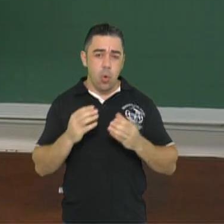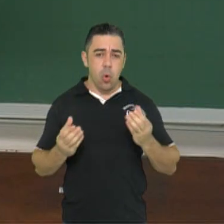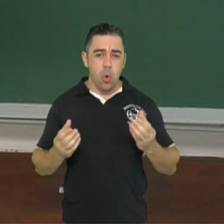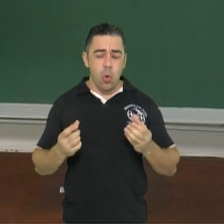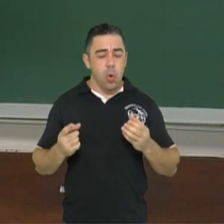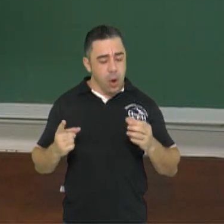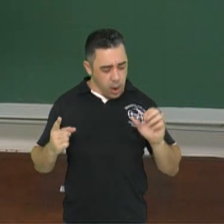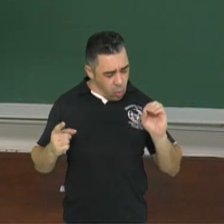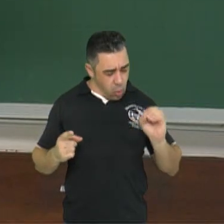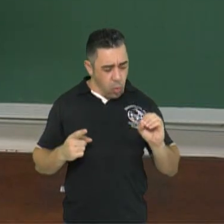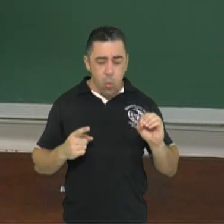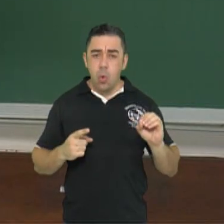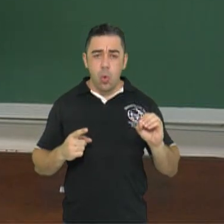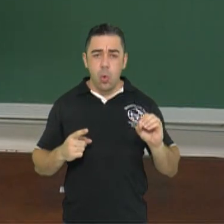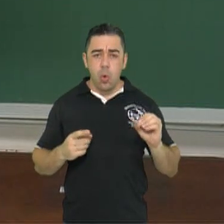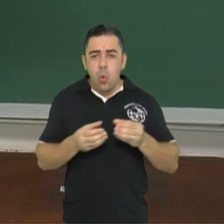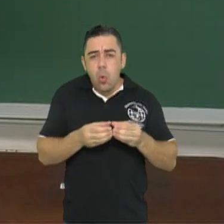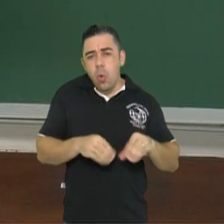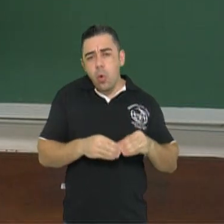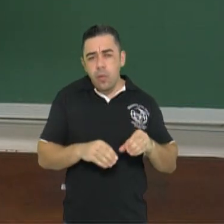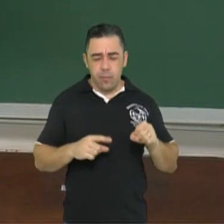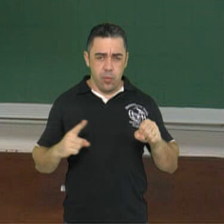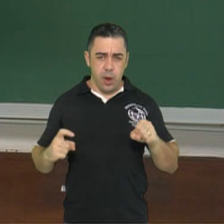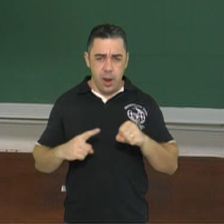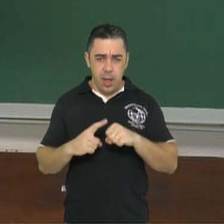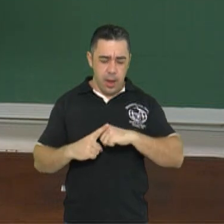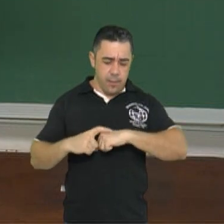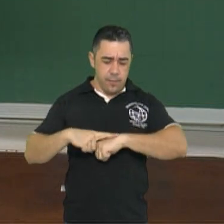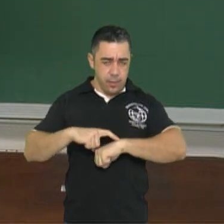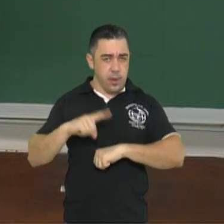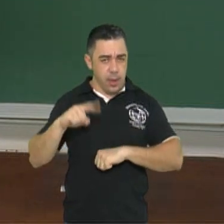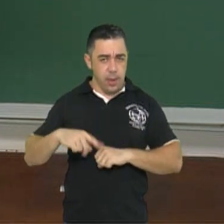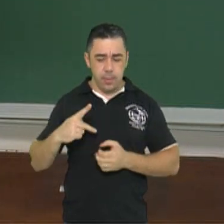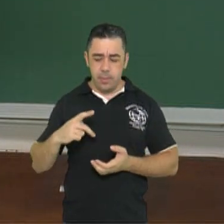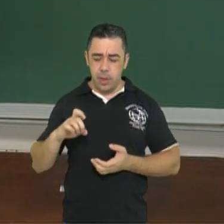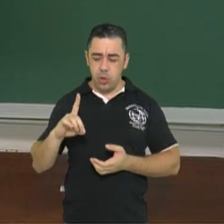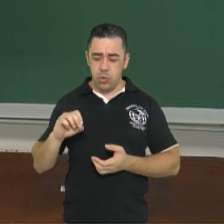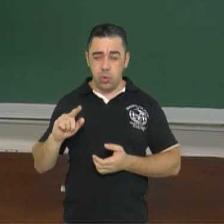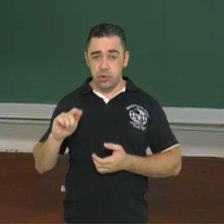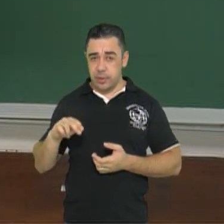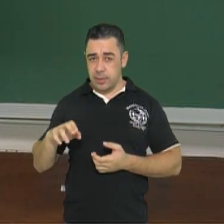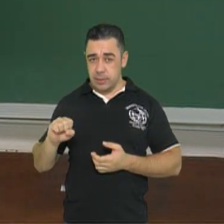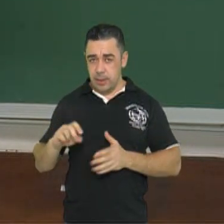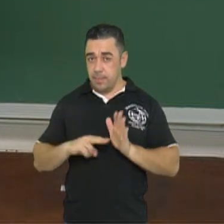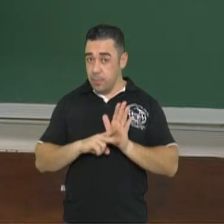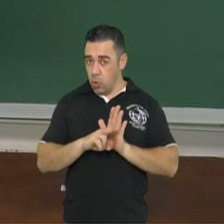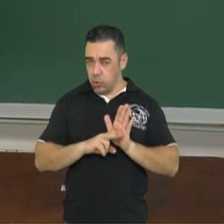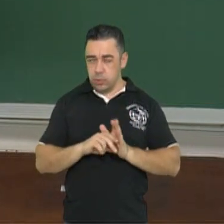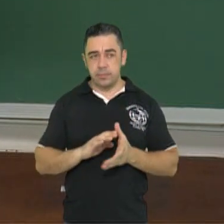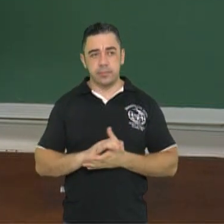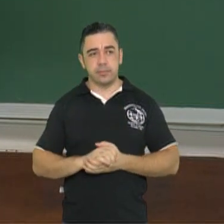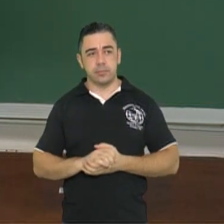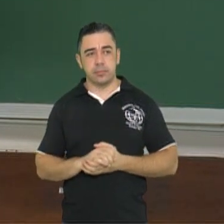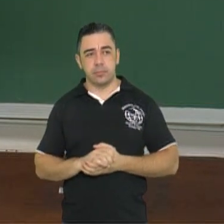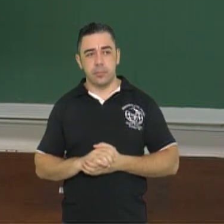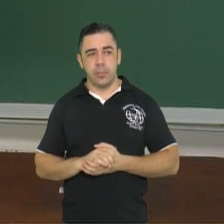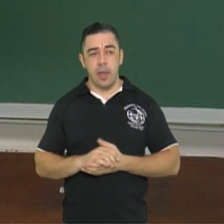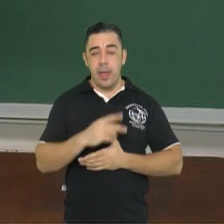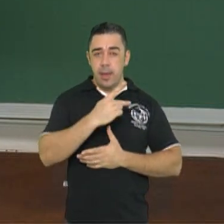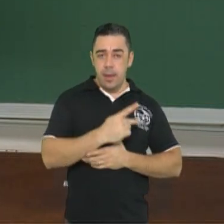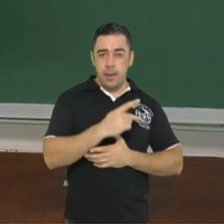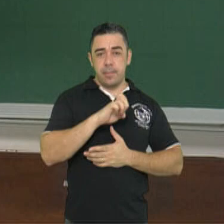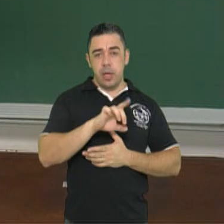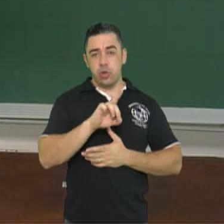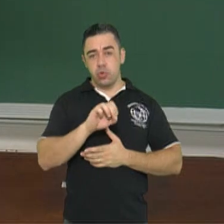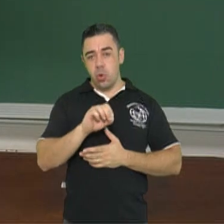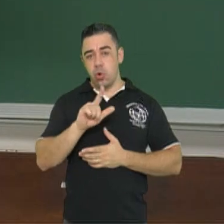fase adulta, ele reproduz sendo uma larva, vamos dizer assim, tá? Então, isso é pedogênese para biologia. Para pedologia, que é o estudo